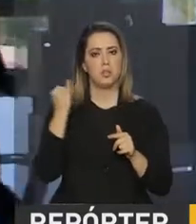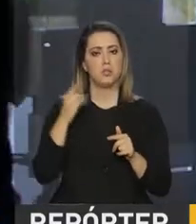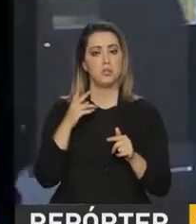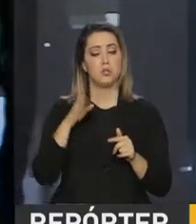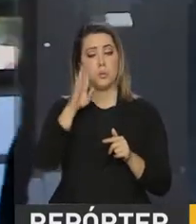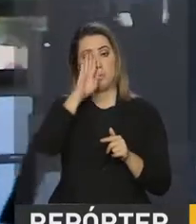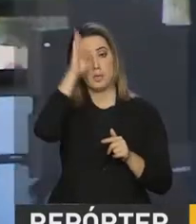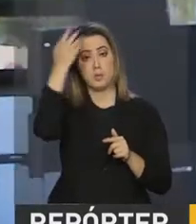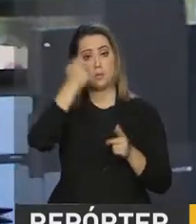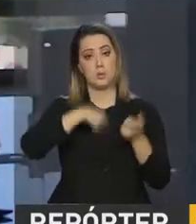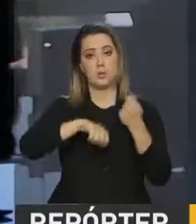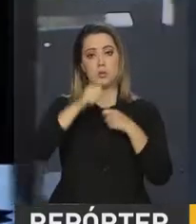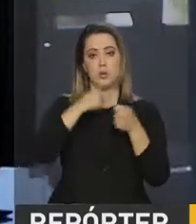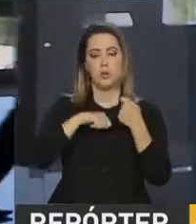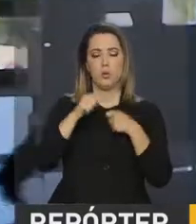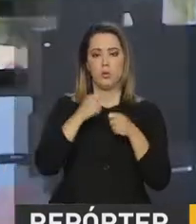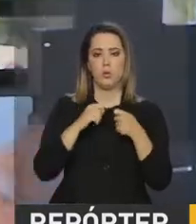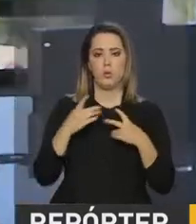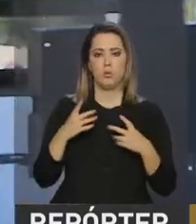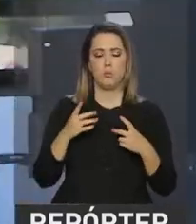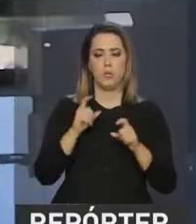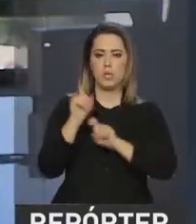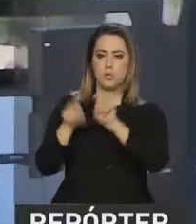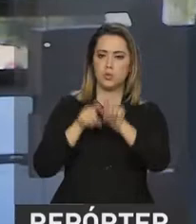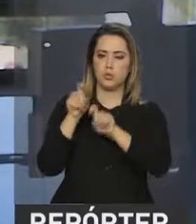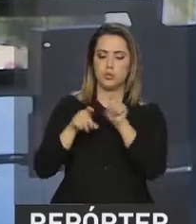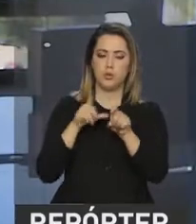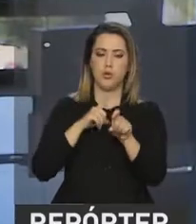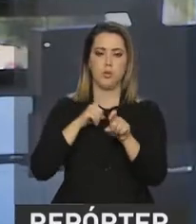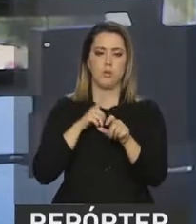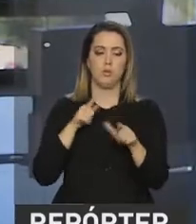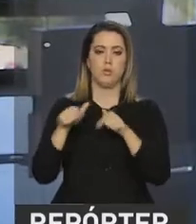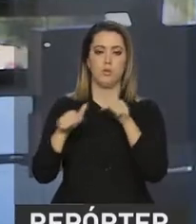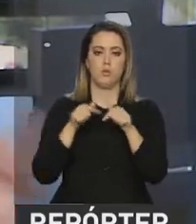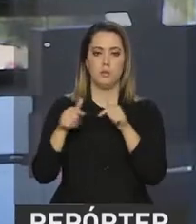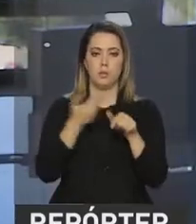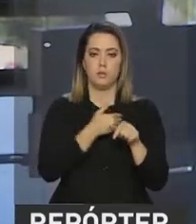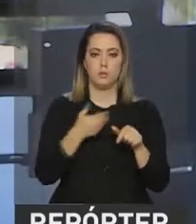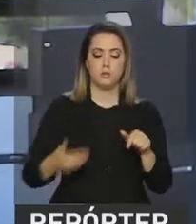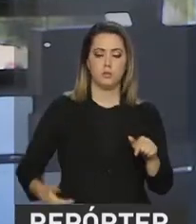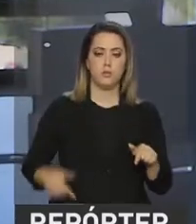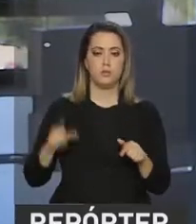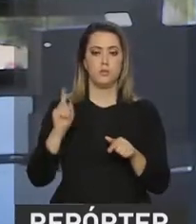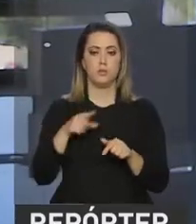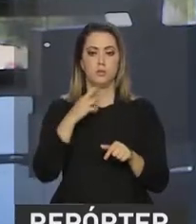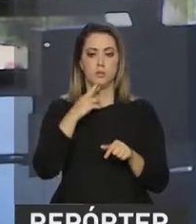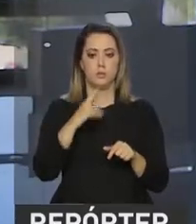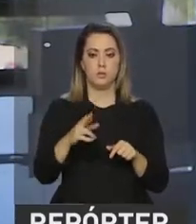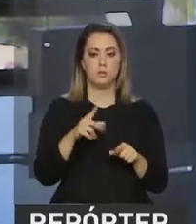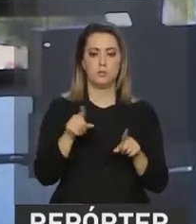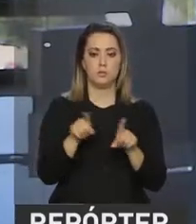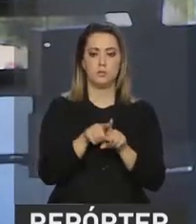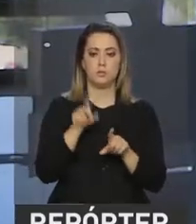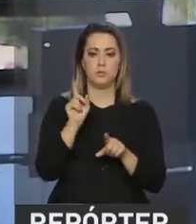principalmente na questão da economia digital, que teve uma ação do governo muito recente, que é resultado